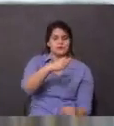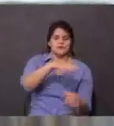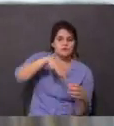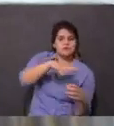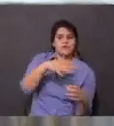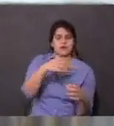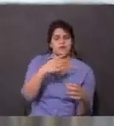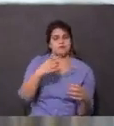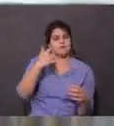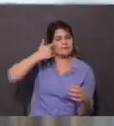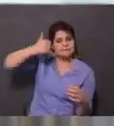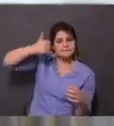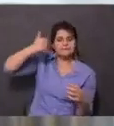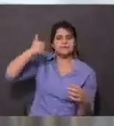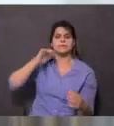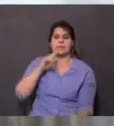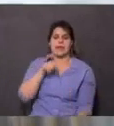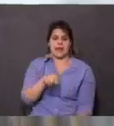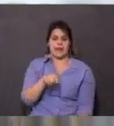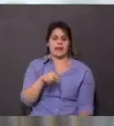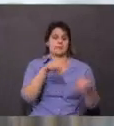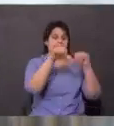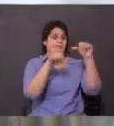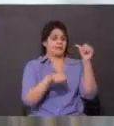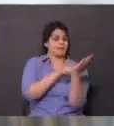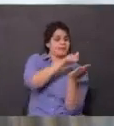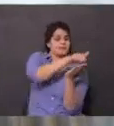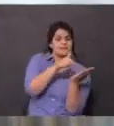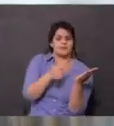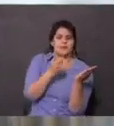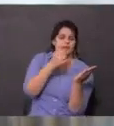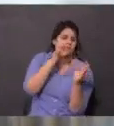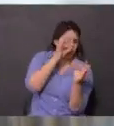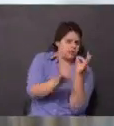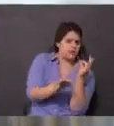os evangelhos serem parcos nas referências que lhe fazem.